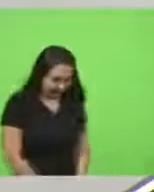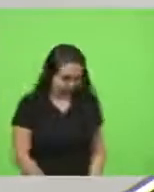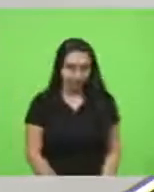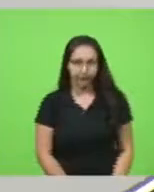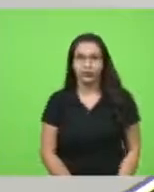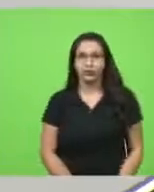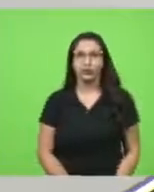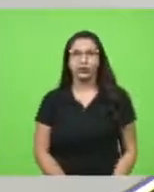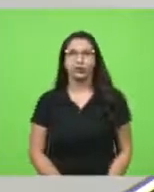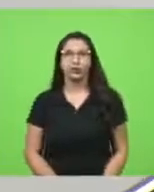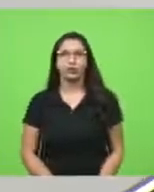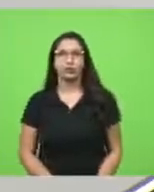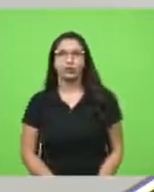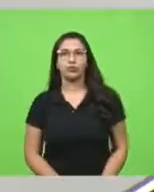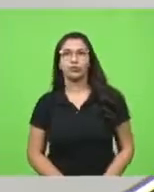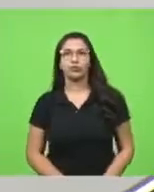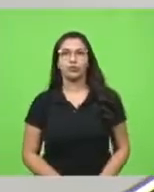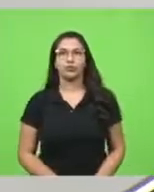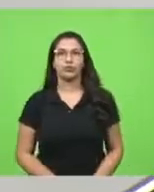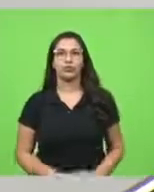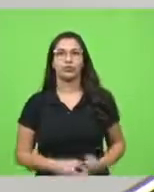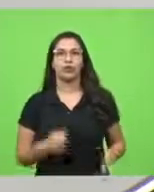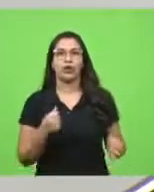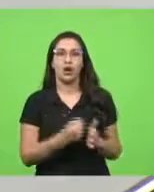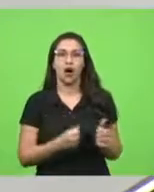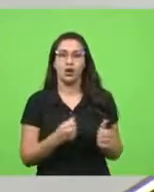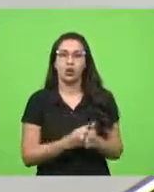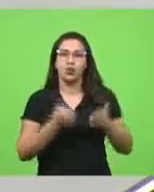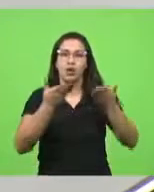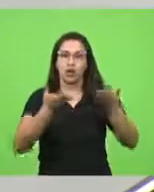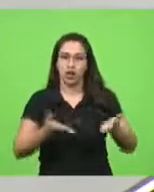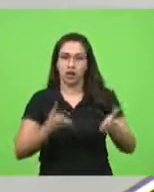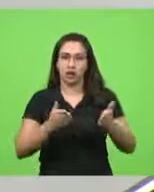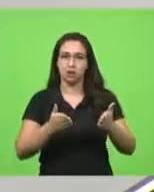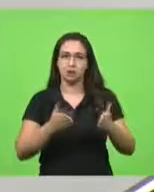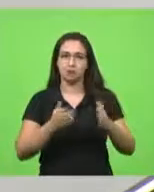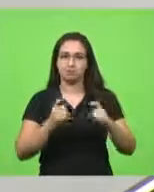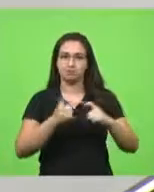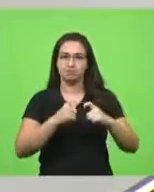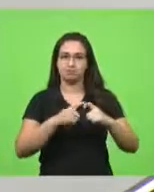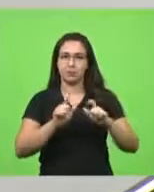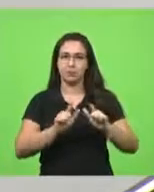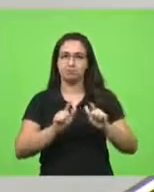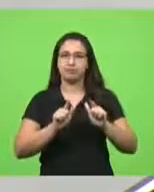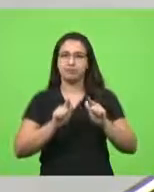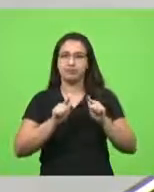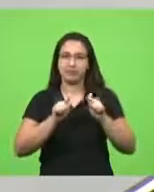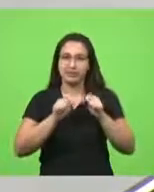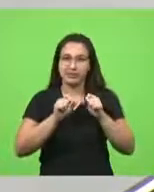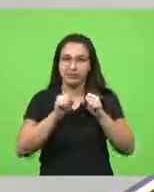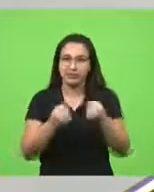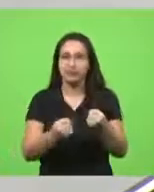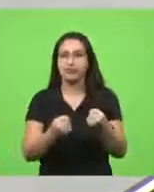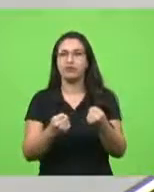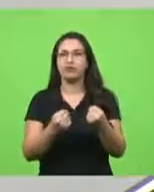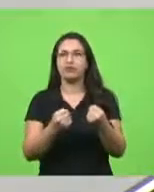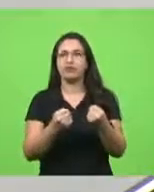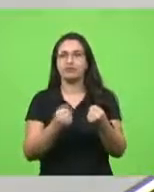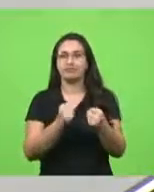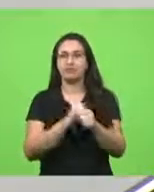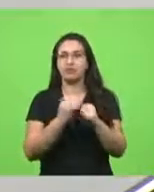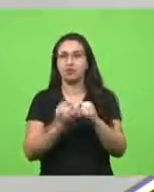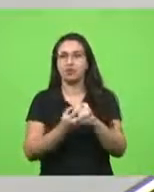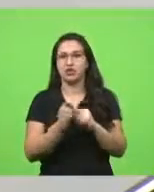fazem de enfrentamento ao Covid. Não só o médico, porque hoje